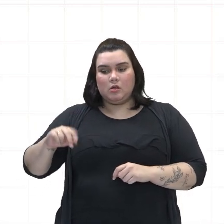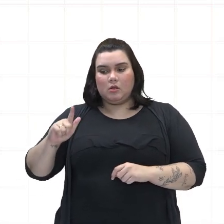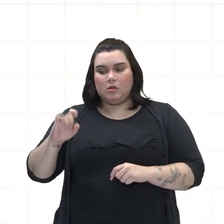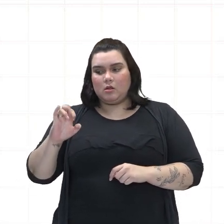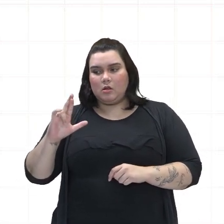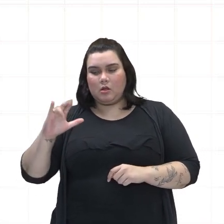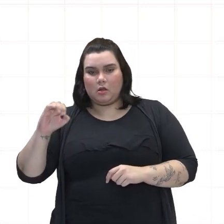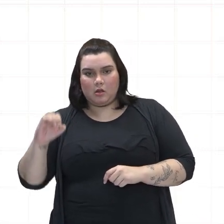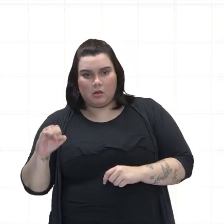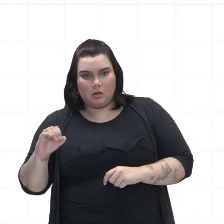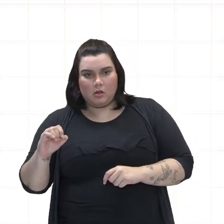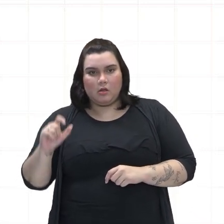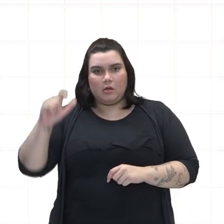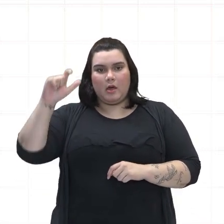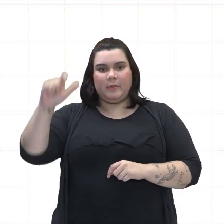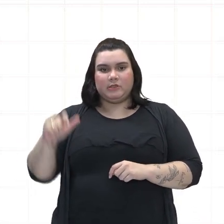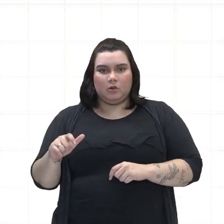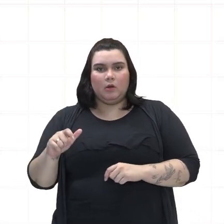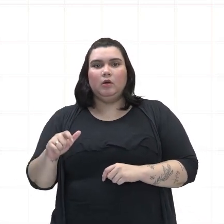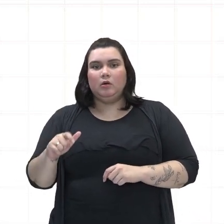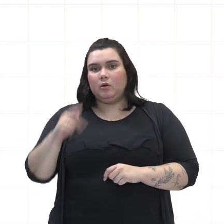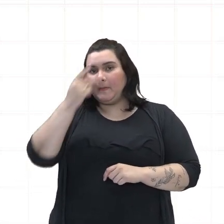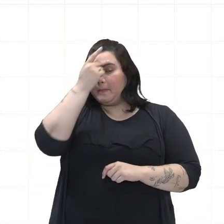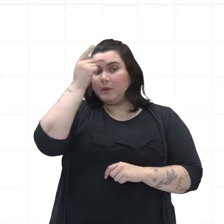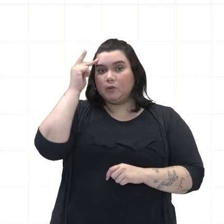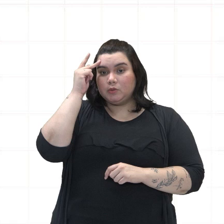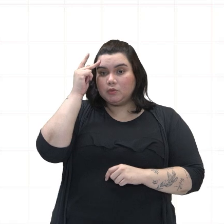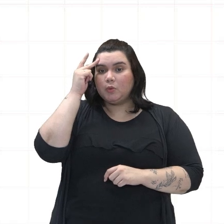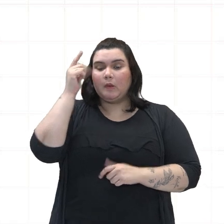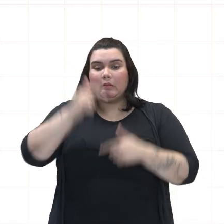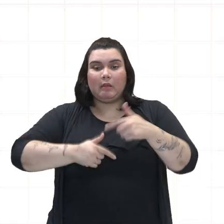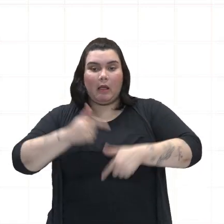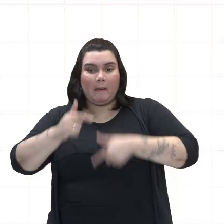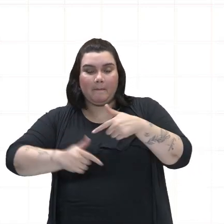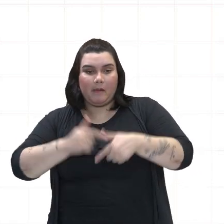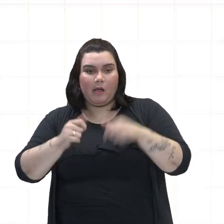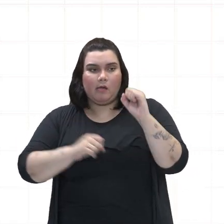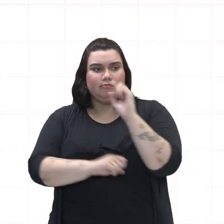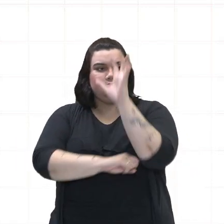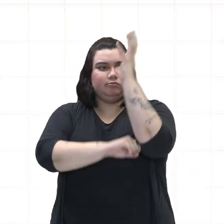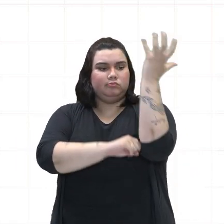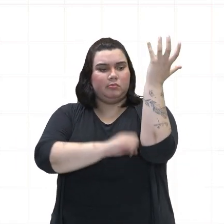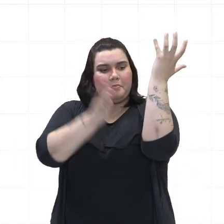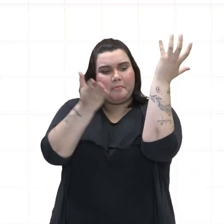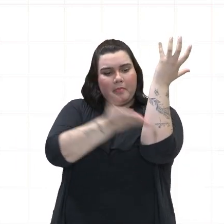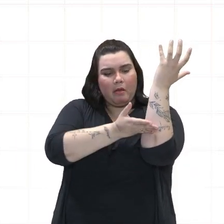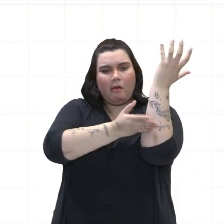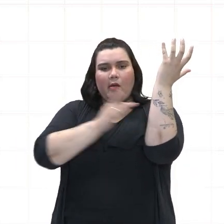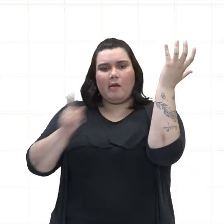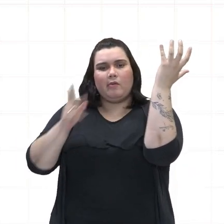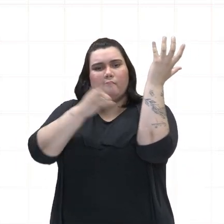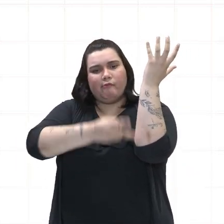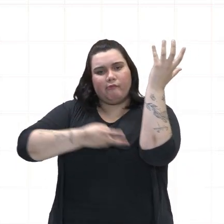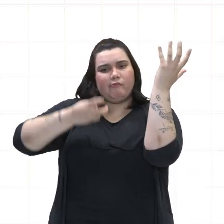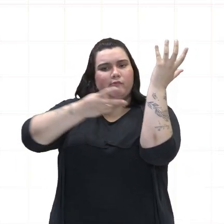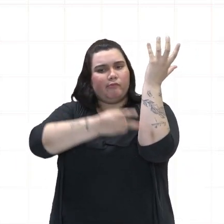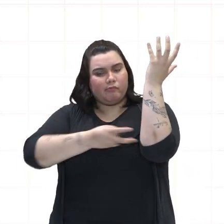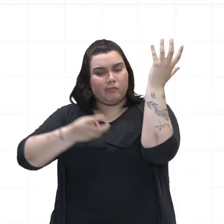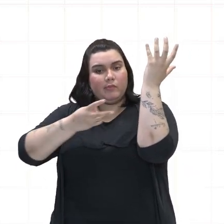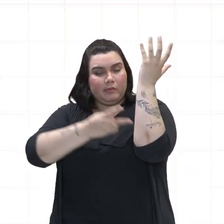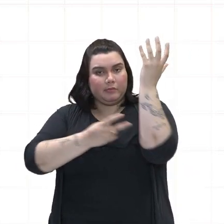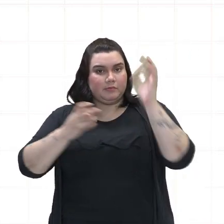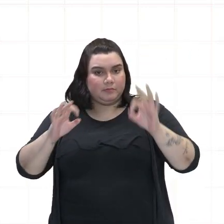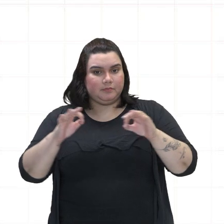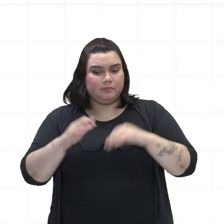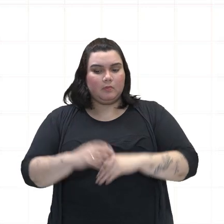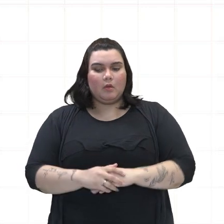látex dentro das florestas, que, por sua vez, compra no armazém, que está dentro das áreas